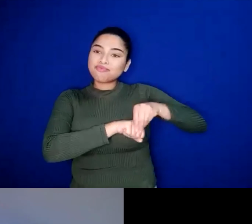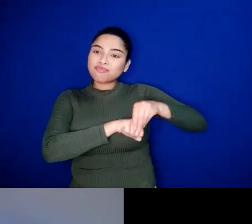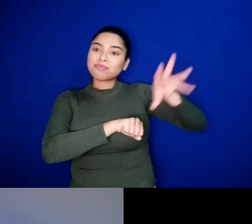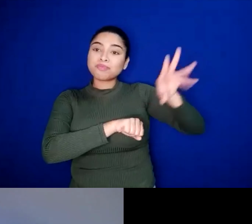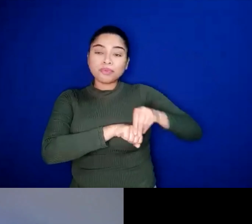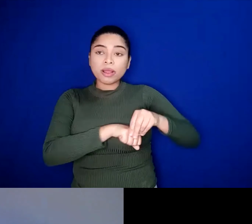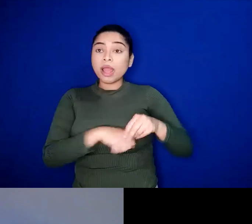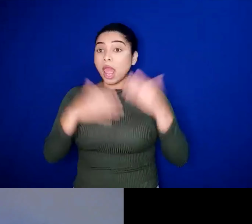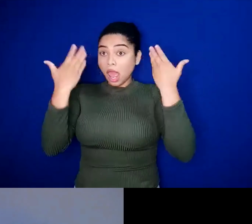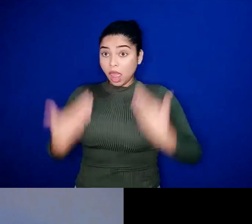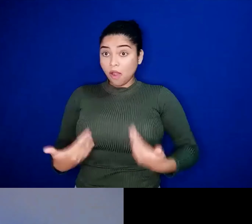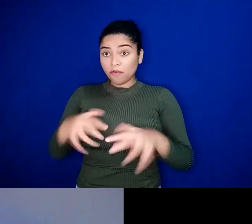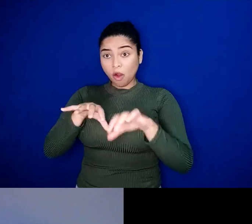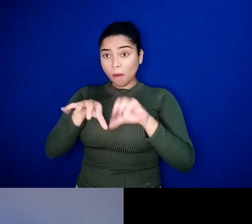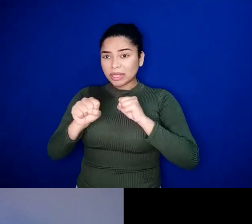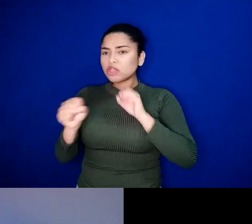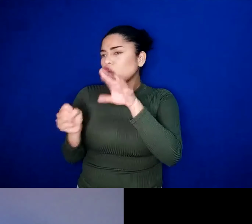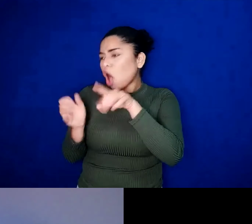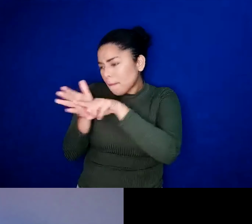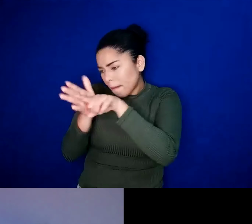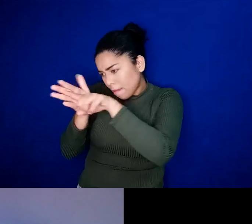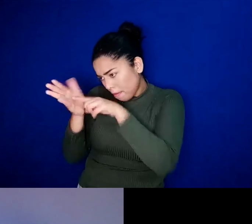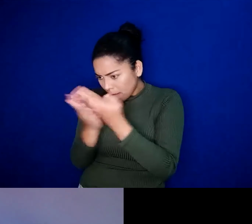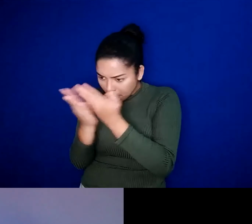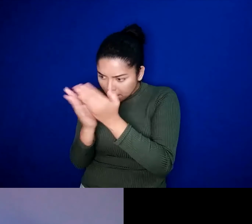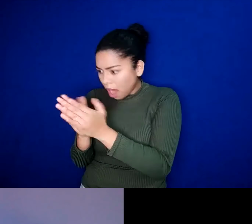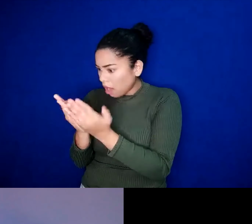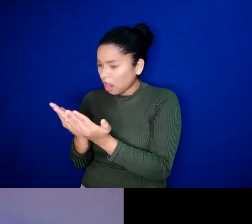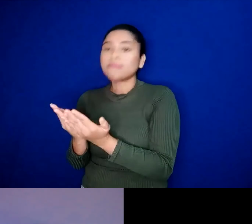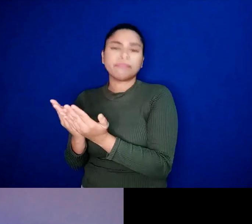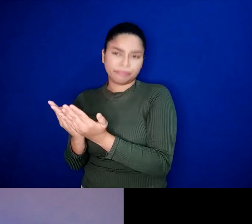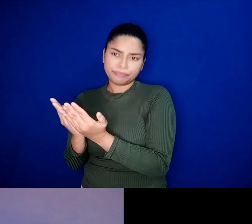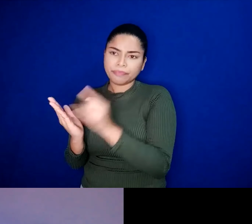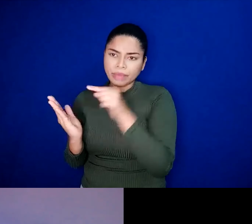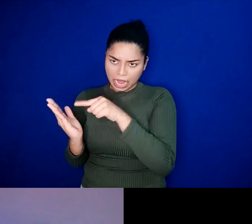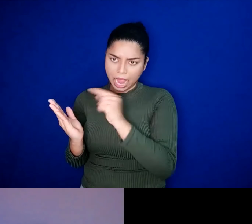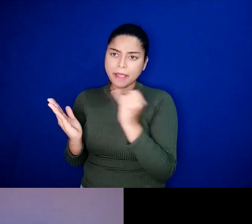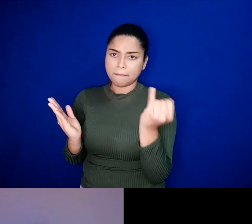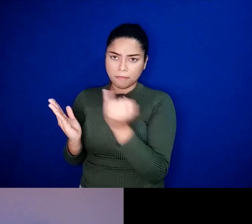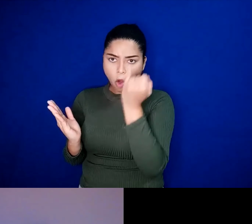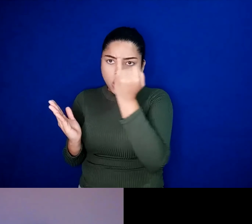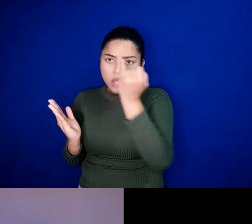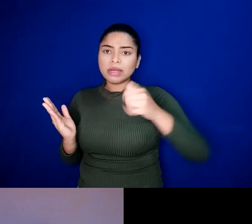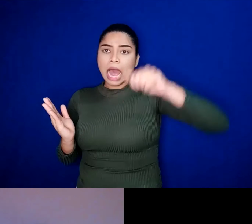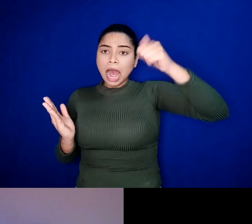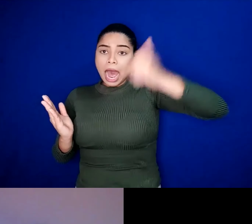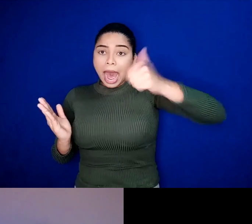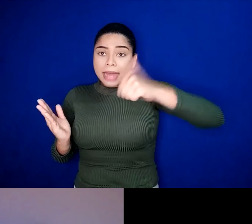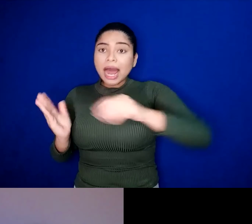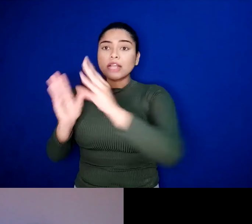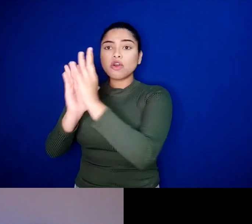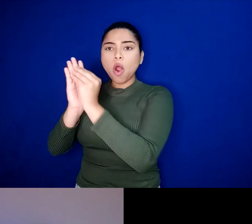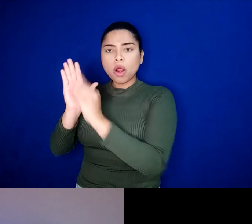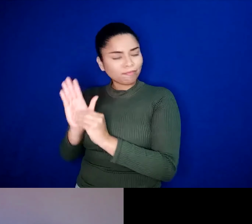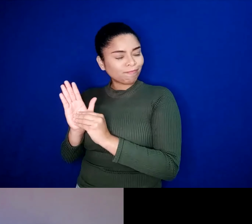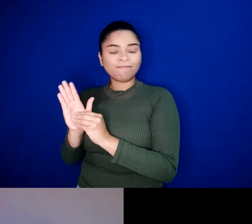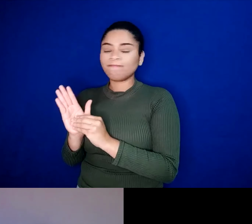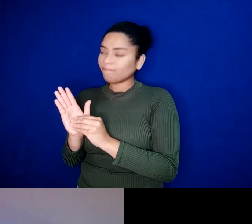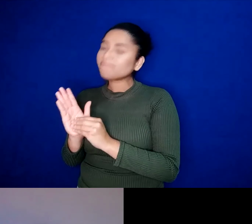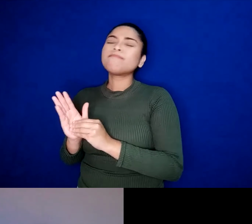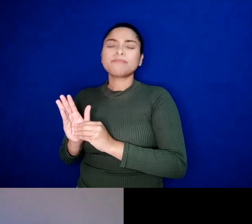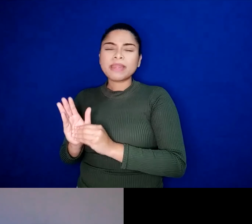olho não veio só das pesquisas não é a pesquisa com da mental A análise de conteúdo é fundamental a aplicação prática